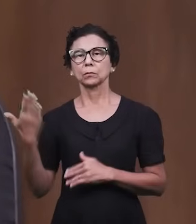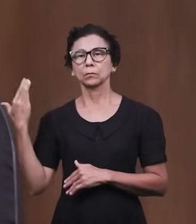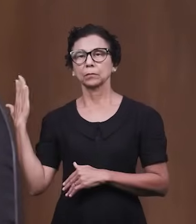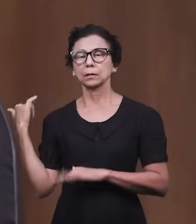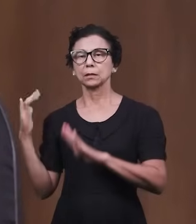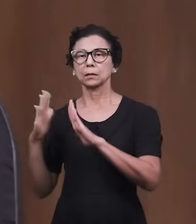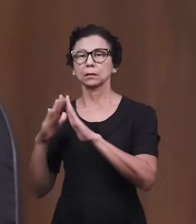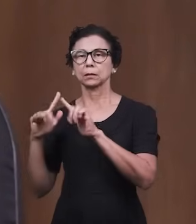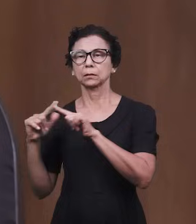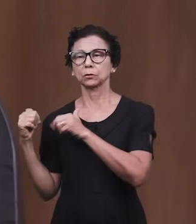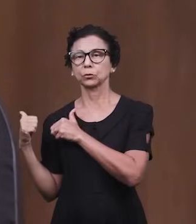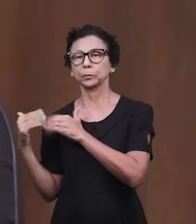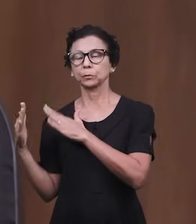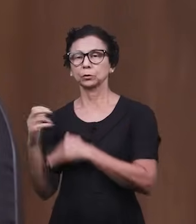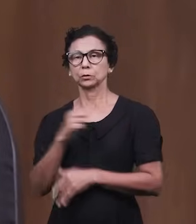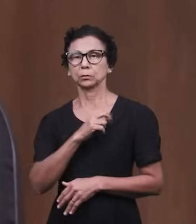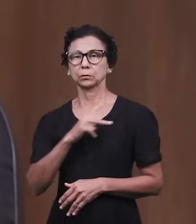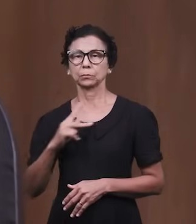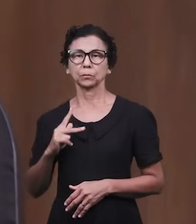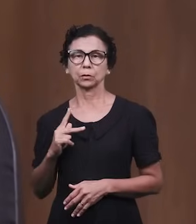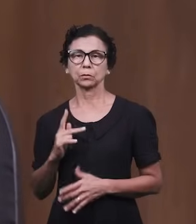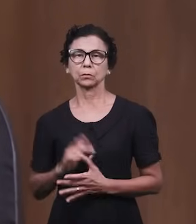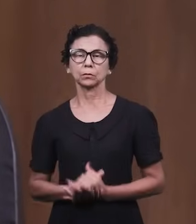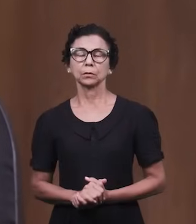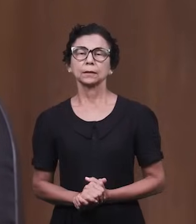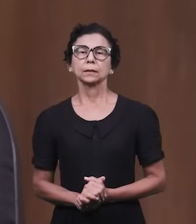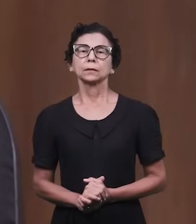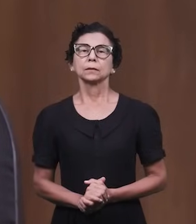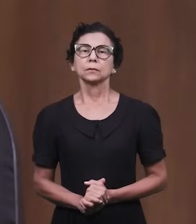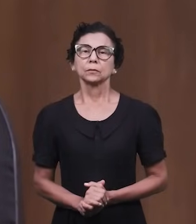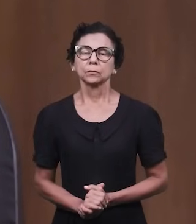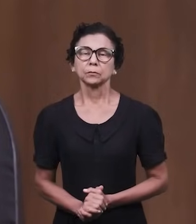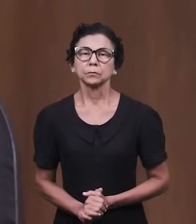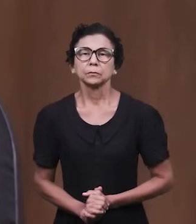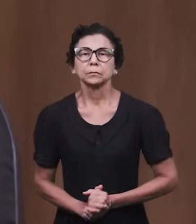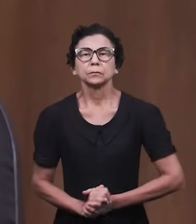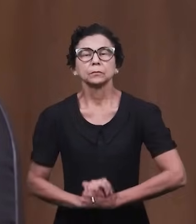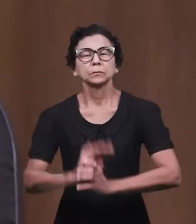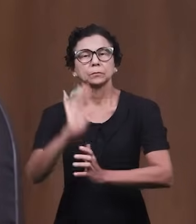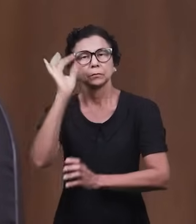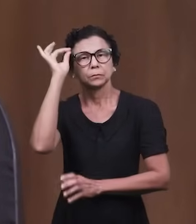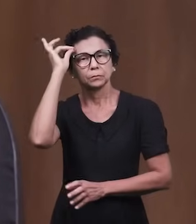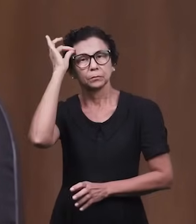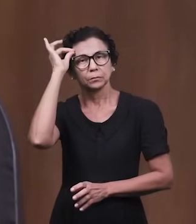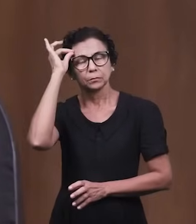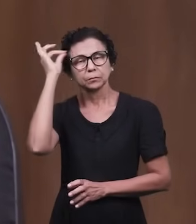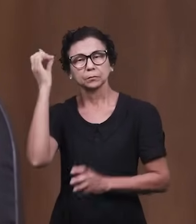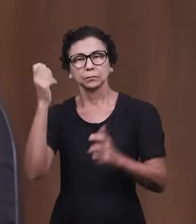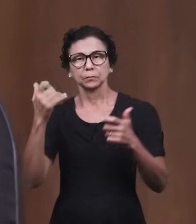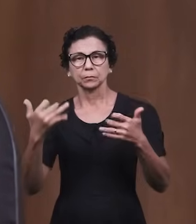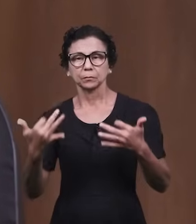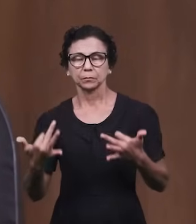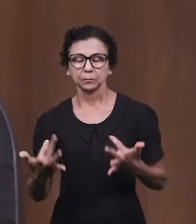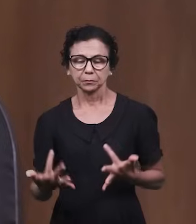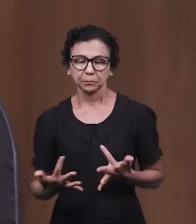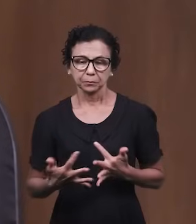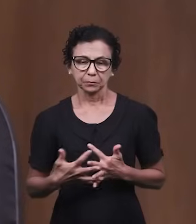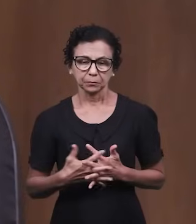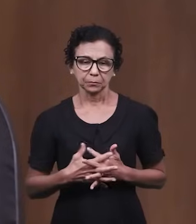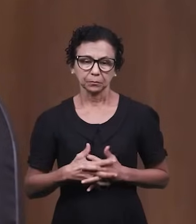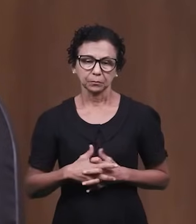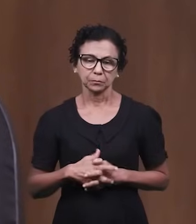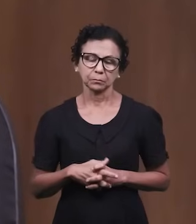submeteu, às direções, à direção do Espírito Santo. Esse é o lado espiritual. Agora, todo esse lado espiritual